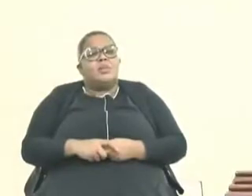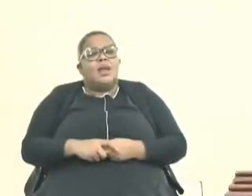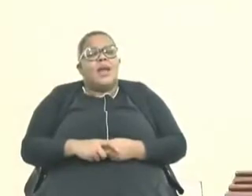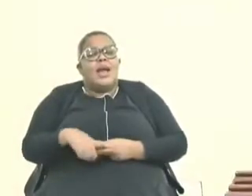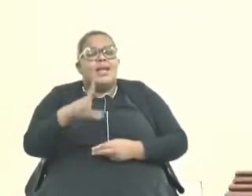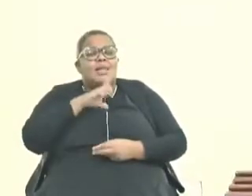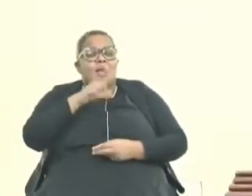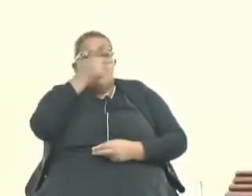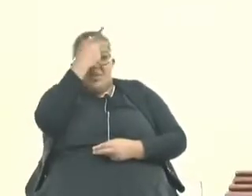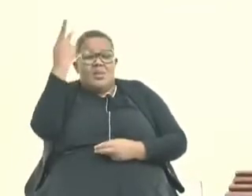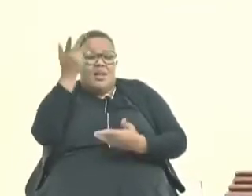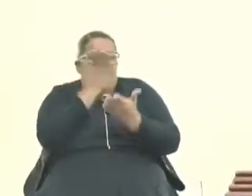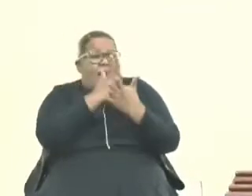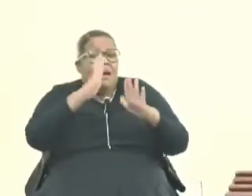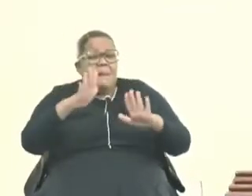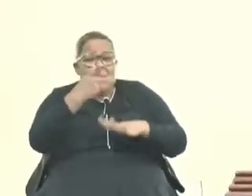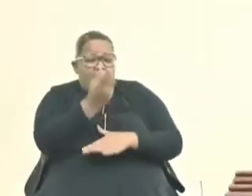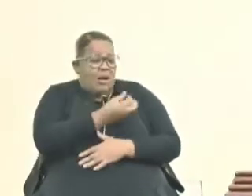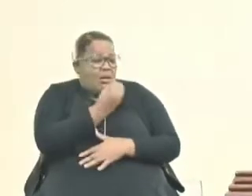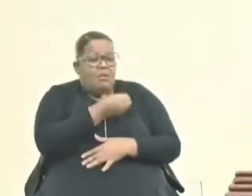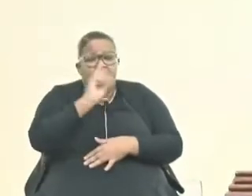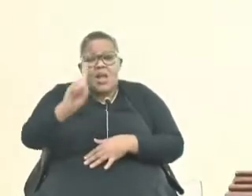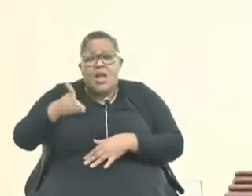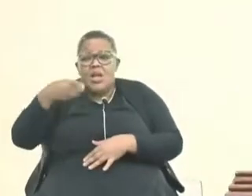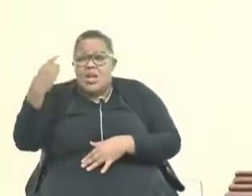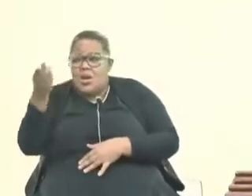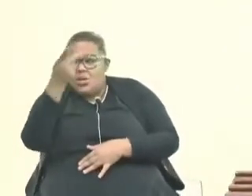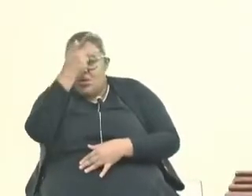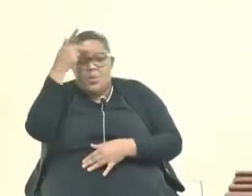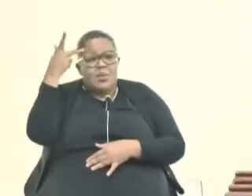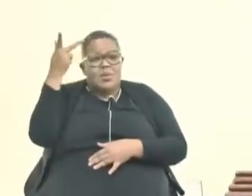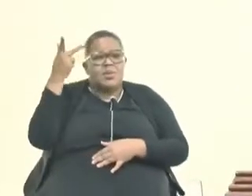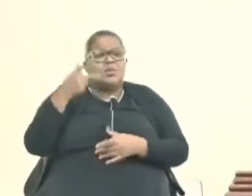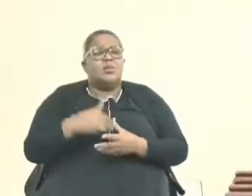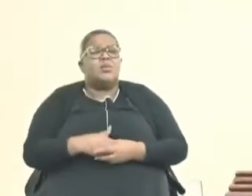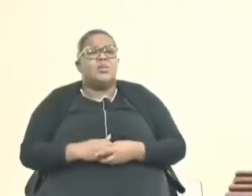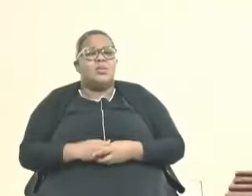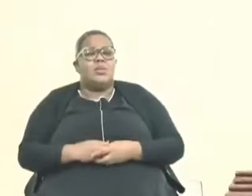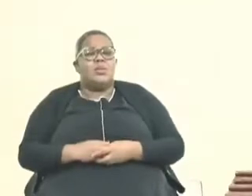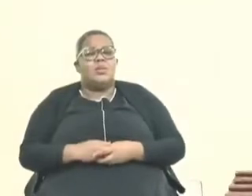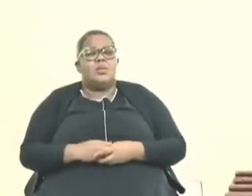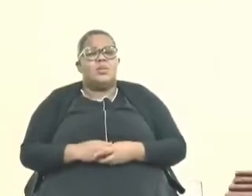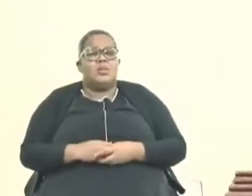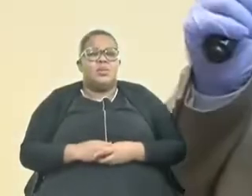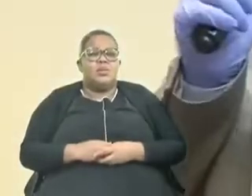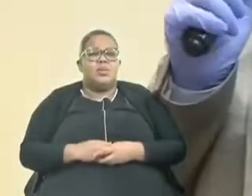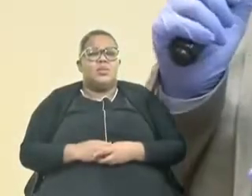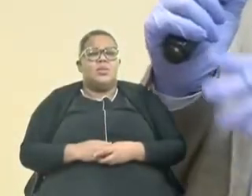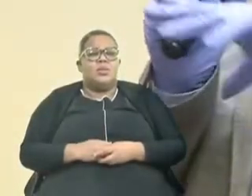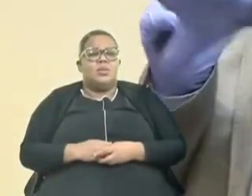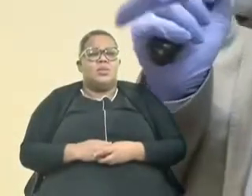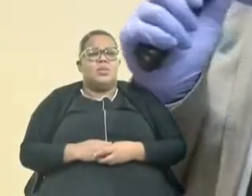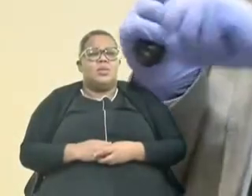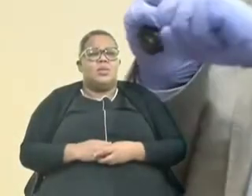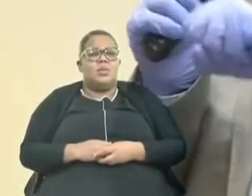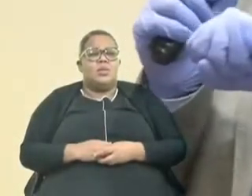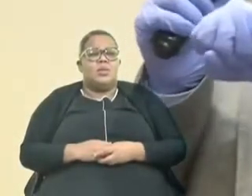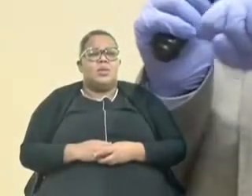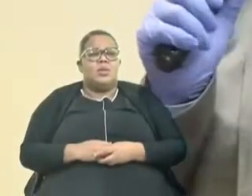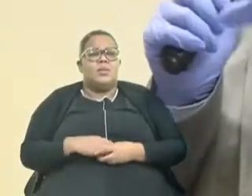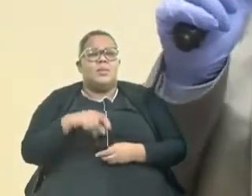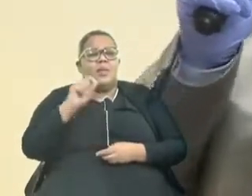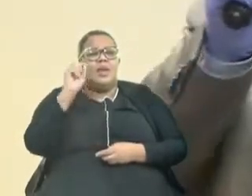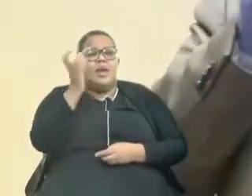parece política do mundo todo mundo assim quando o sujeito é o outro respondia antes que chegue a eleição e já corta em baixo que